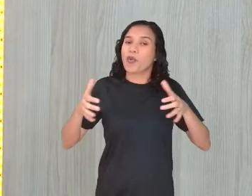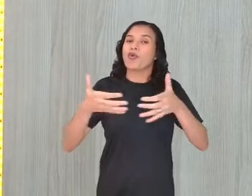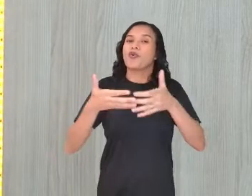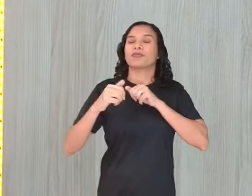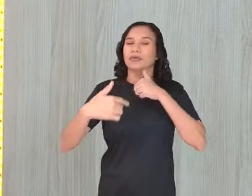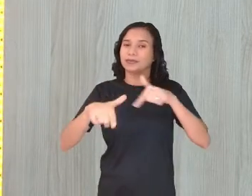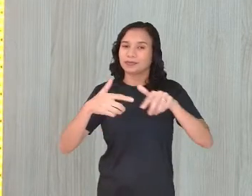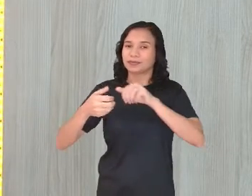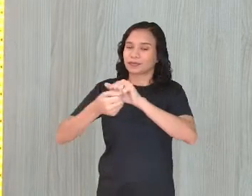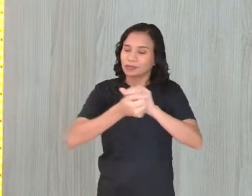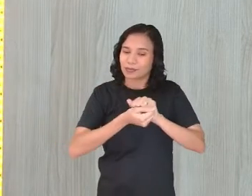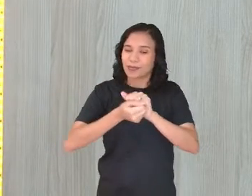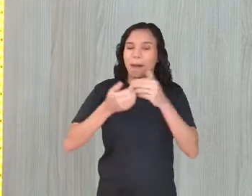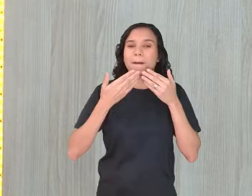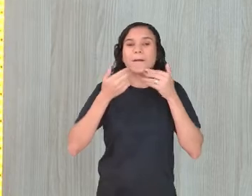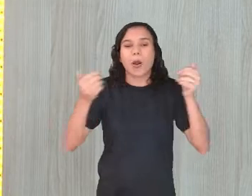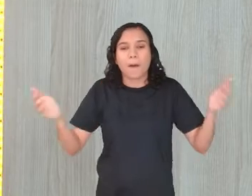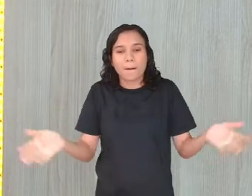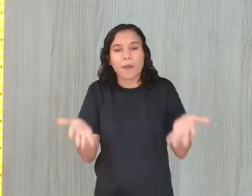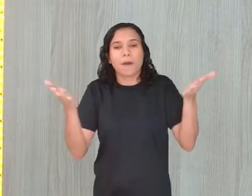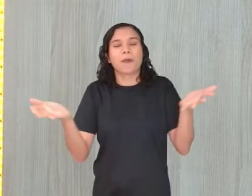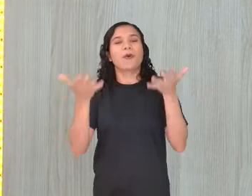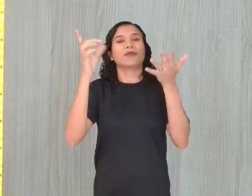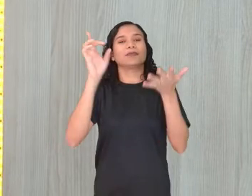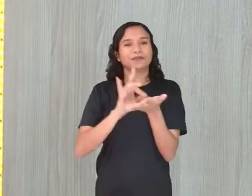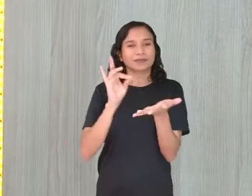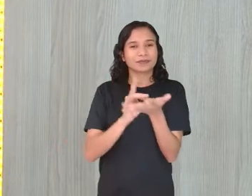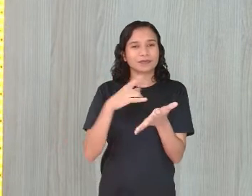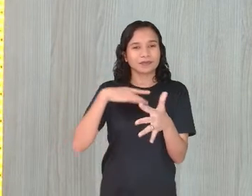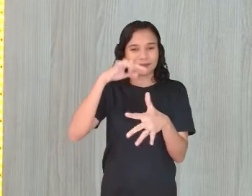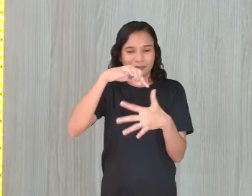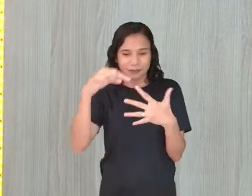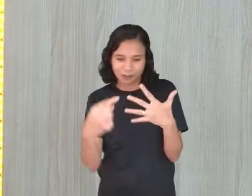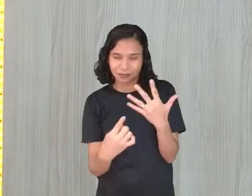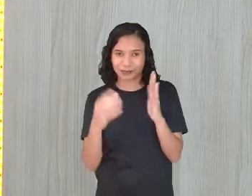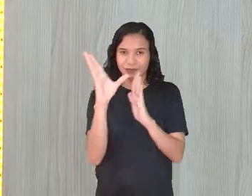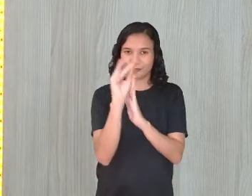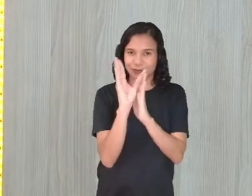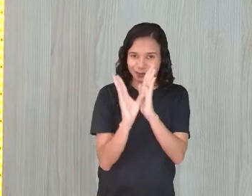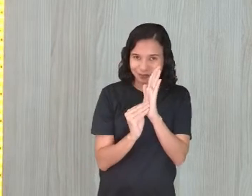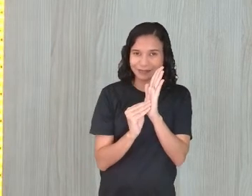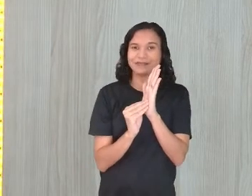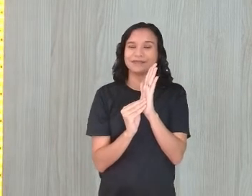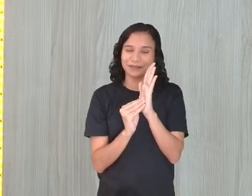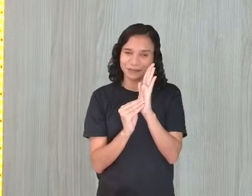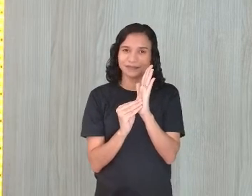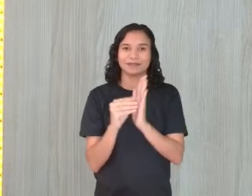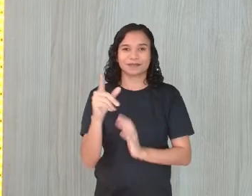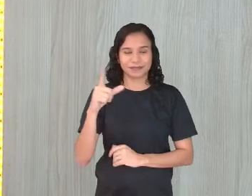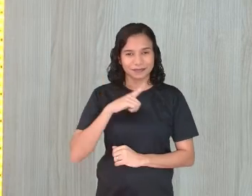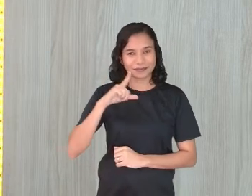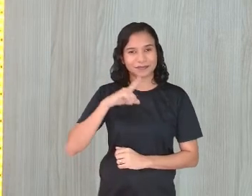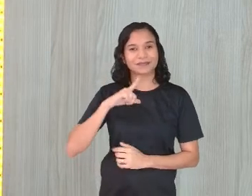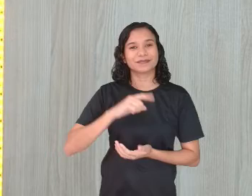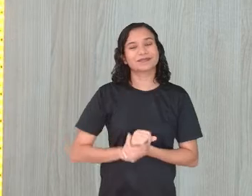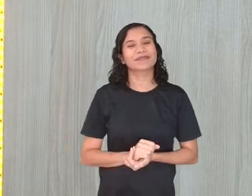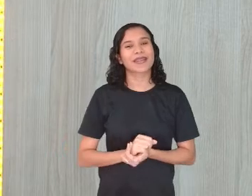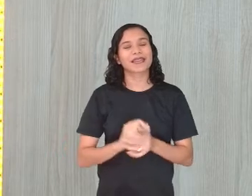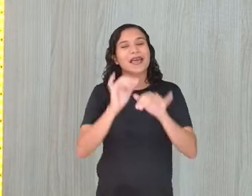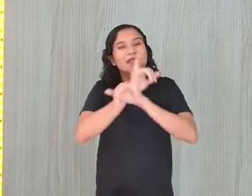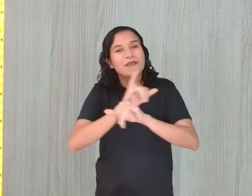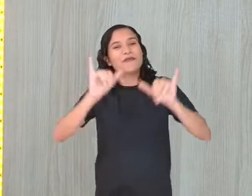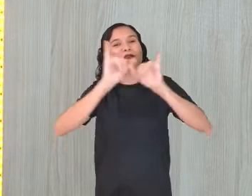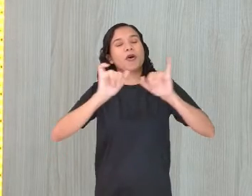para trazer da melhor forma possível esses elementos, esses conteúdos, né, esses dados